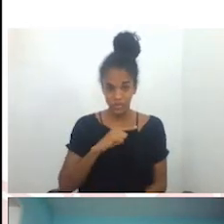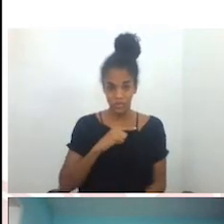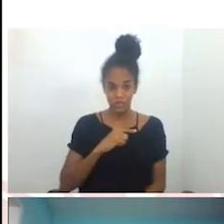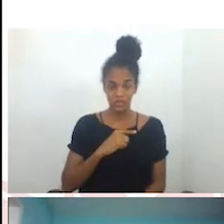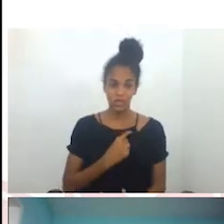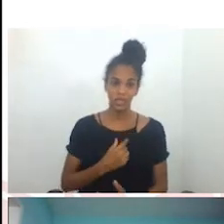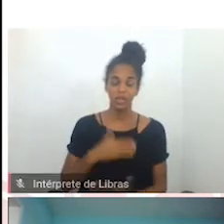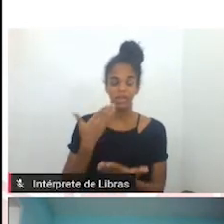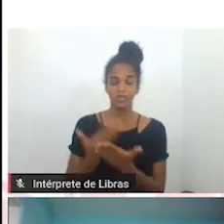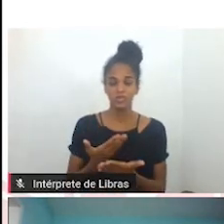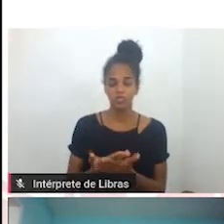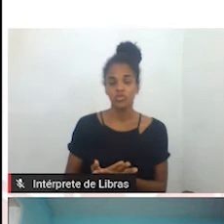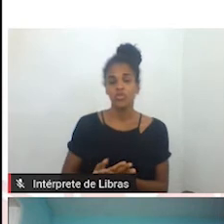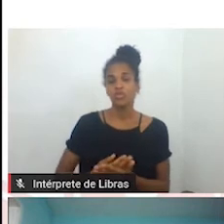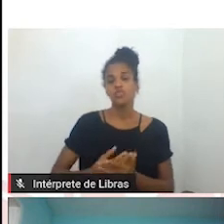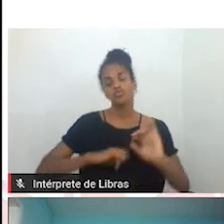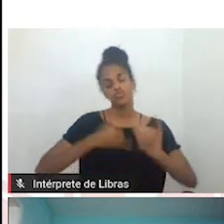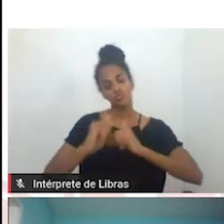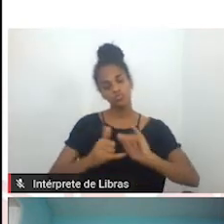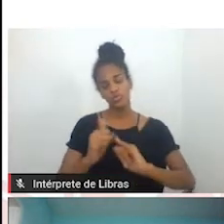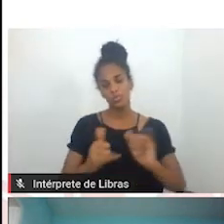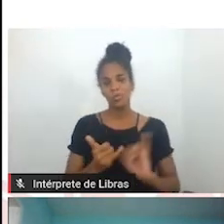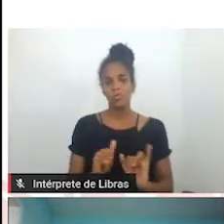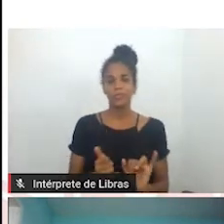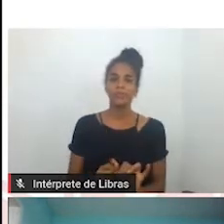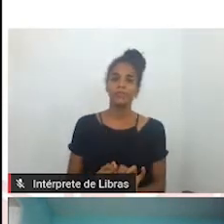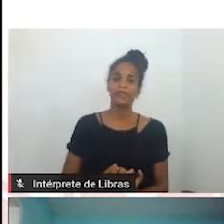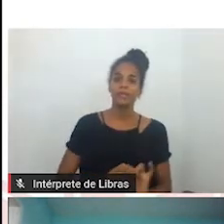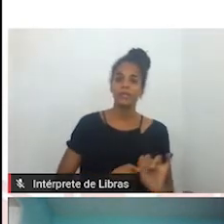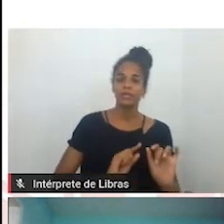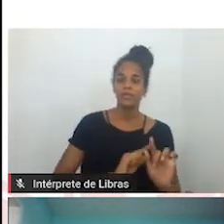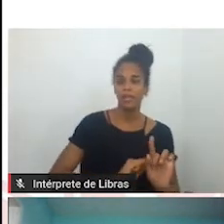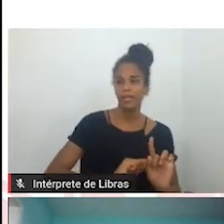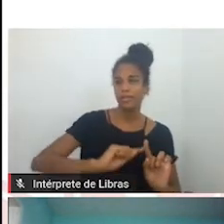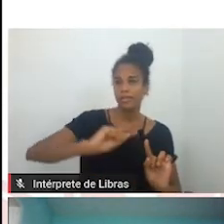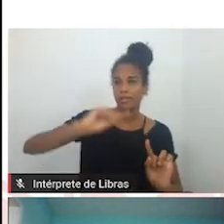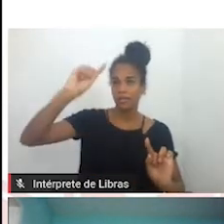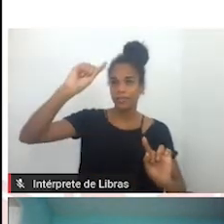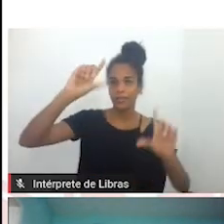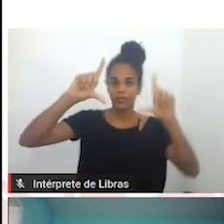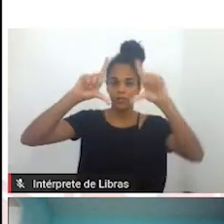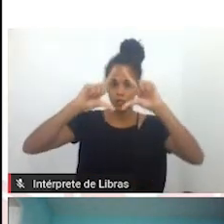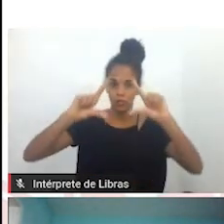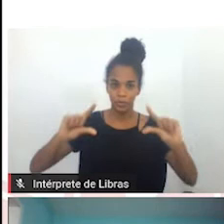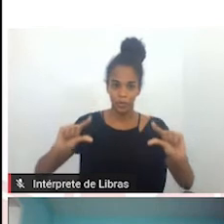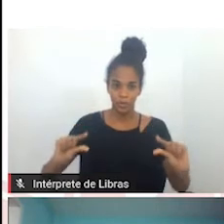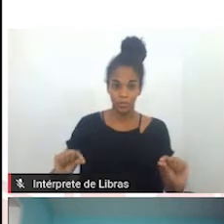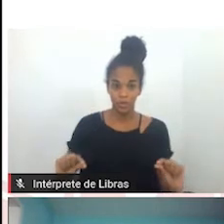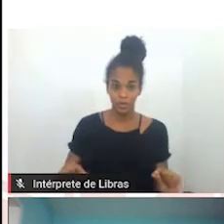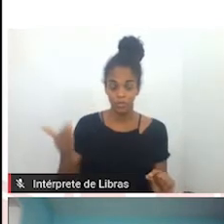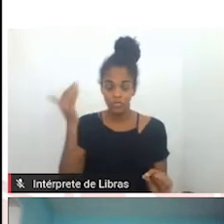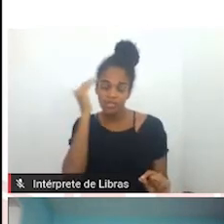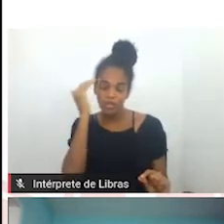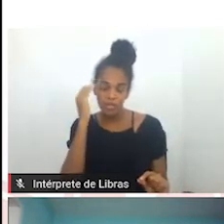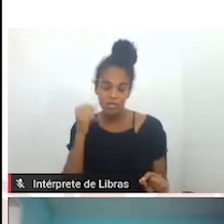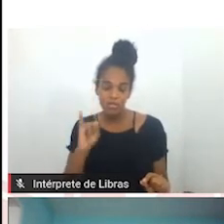clínicos randomizados, que já está quase que no ápice aí da pirâmide, para a gente saber hoje se a gente deve ou não usar. Pode